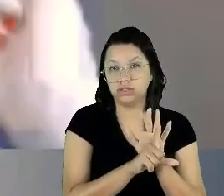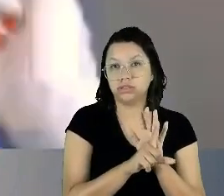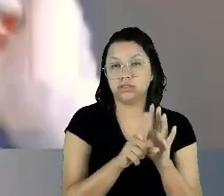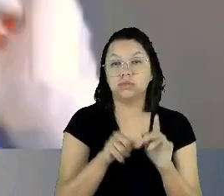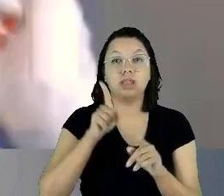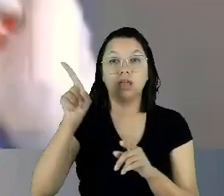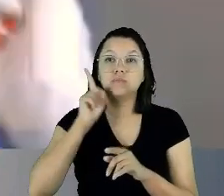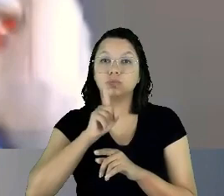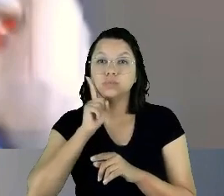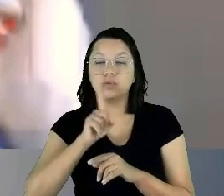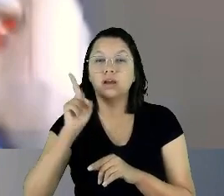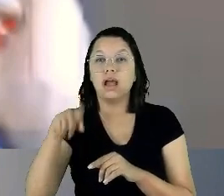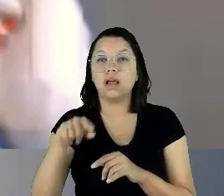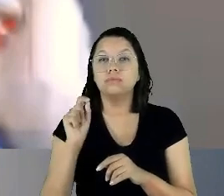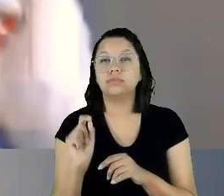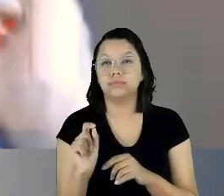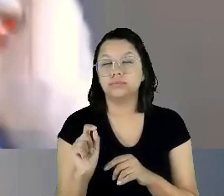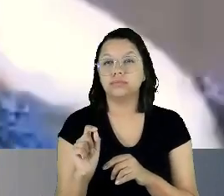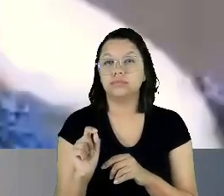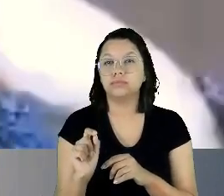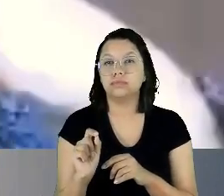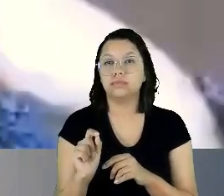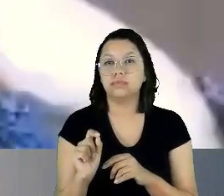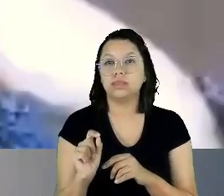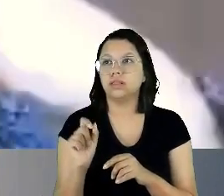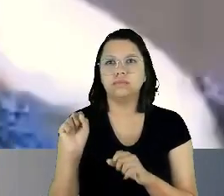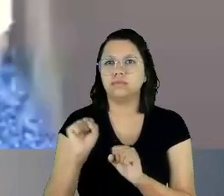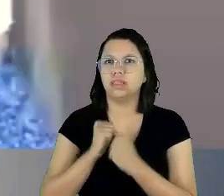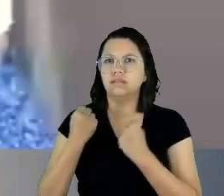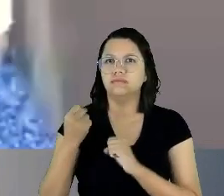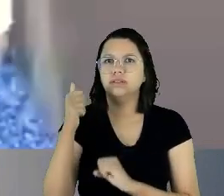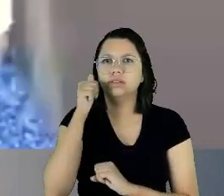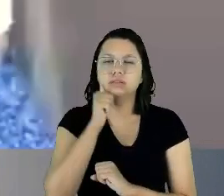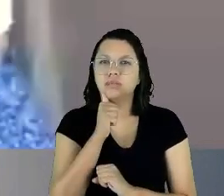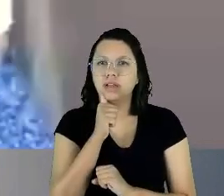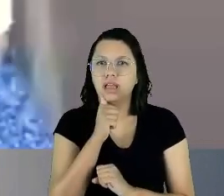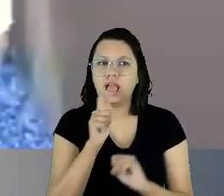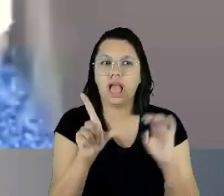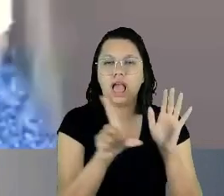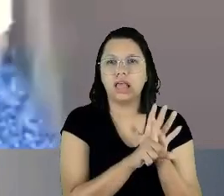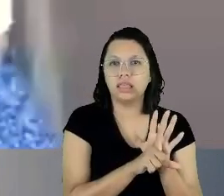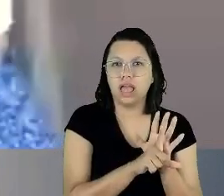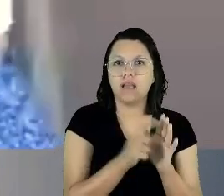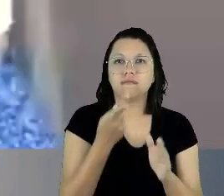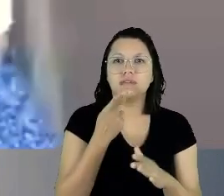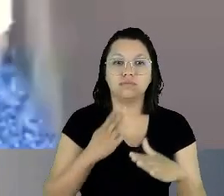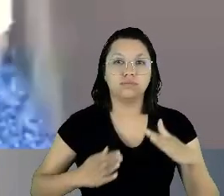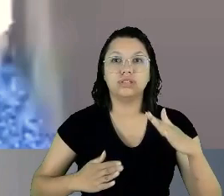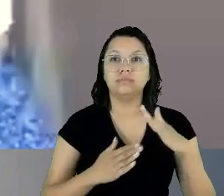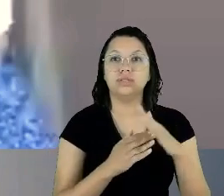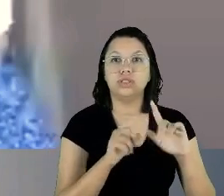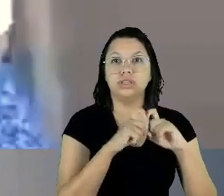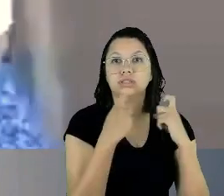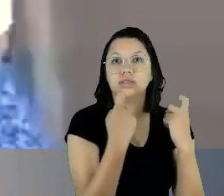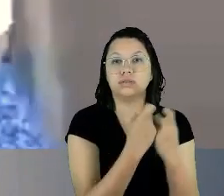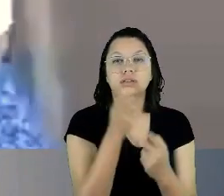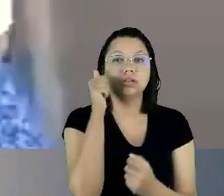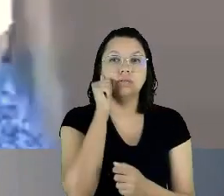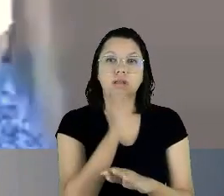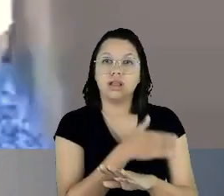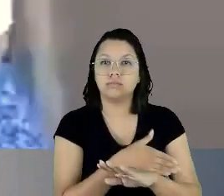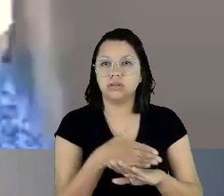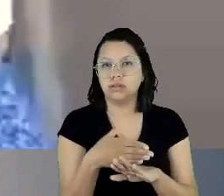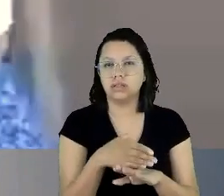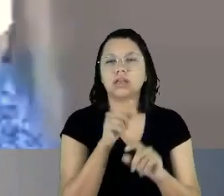nos Estados Unidos era de que, ao invés de se defender a mulher, a legislação sobre estupro definia os limites da sexualidade da mulher